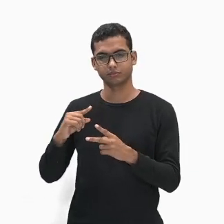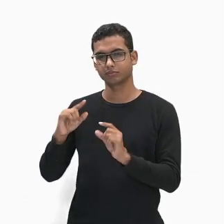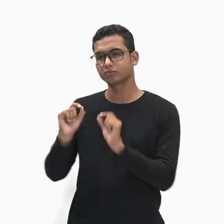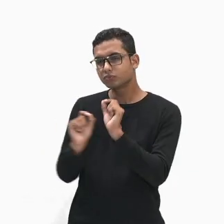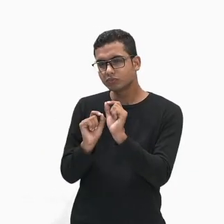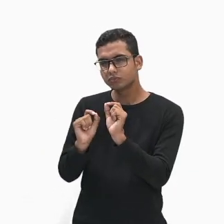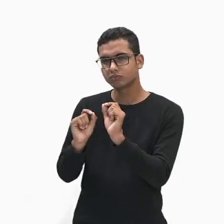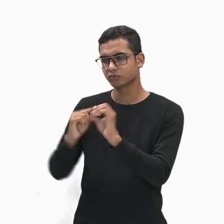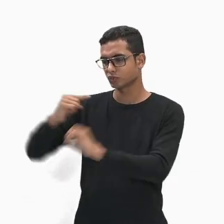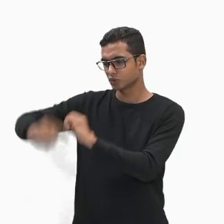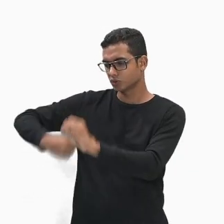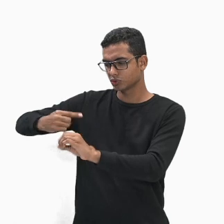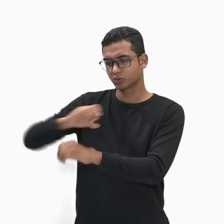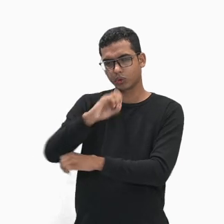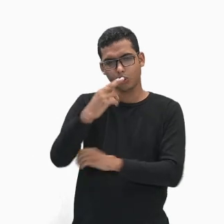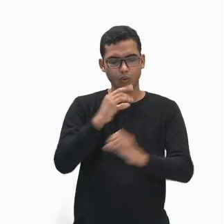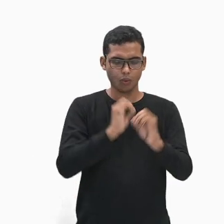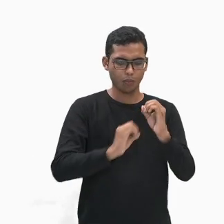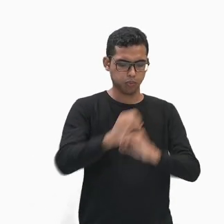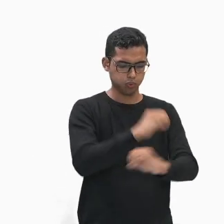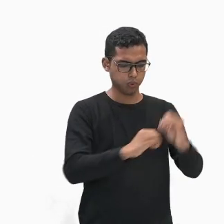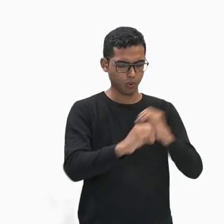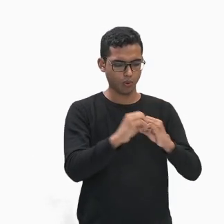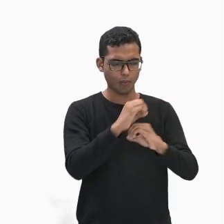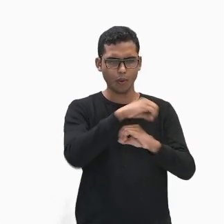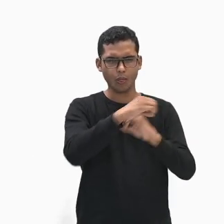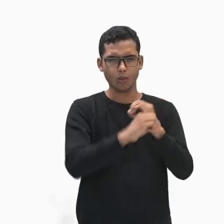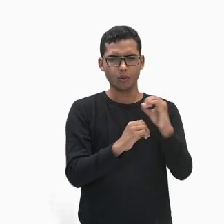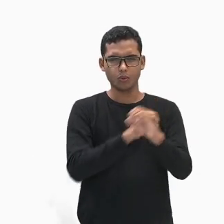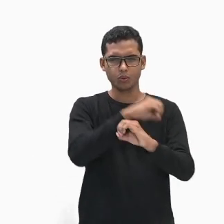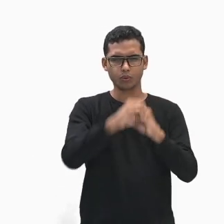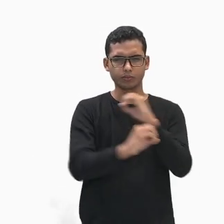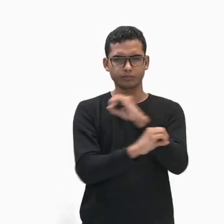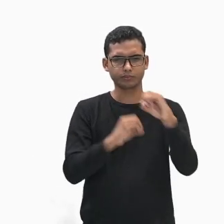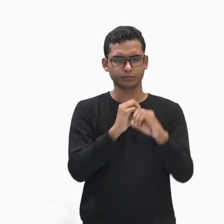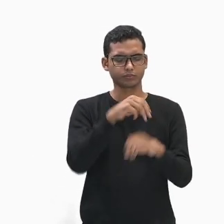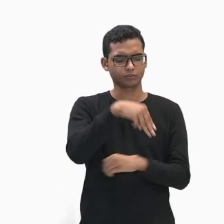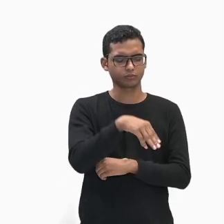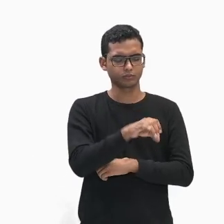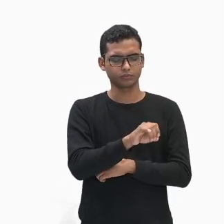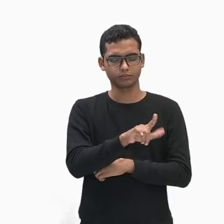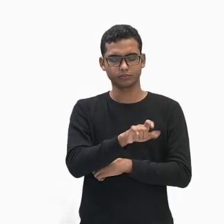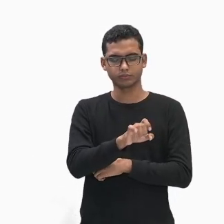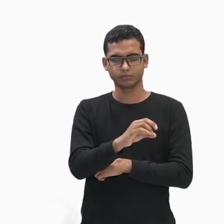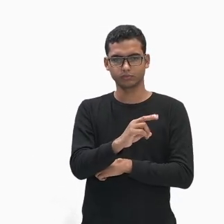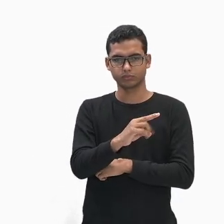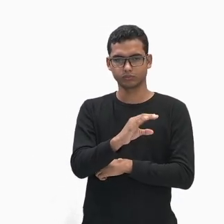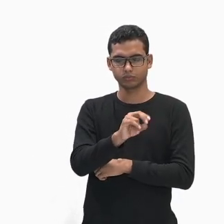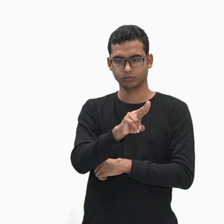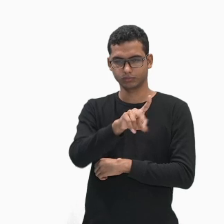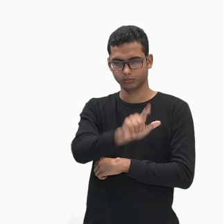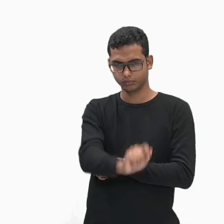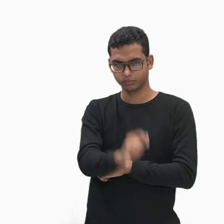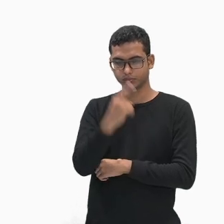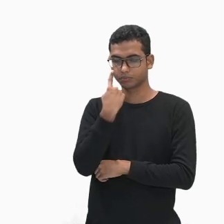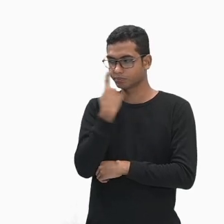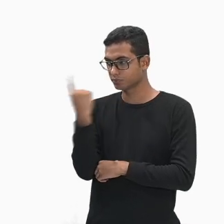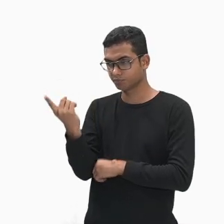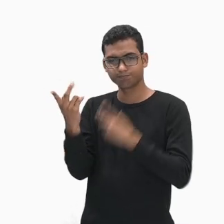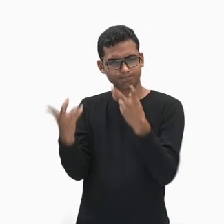os condutores, eles são materiais aí, como você pode perceber